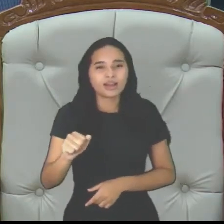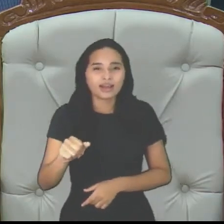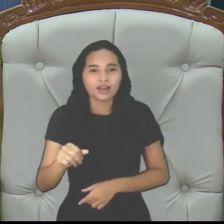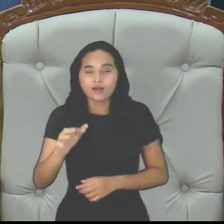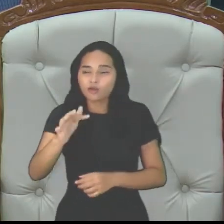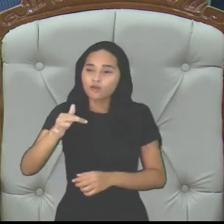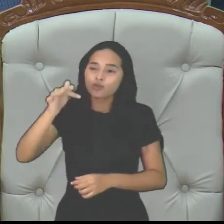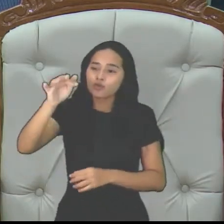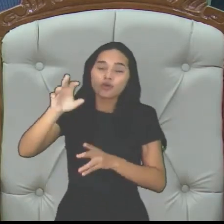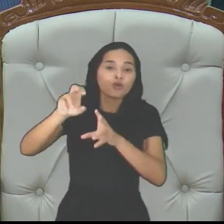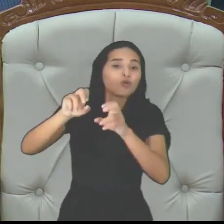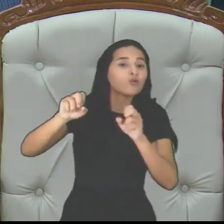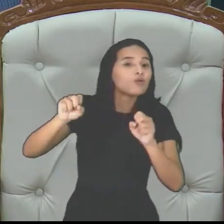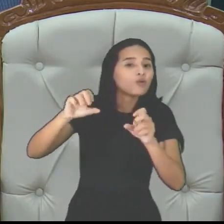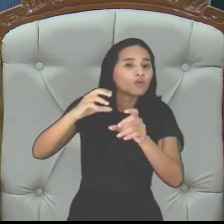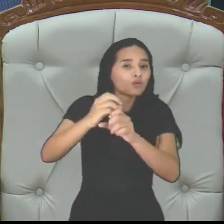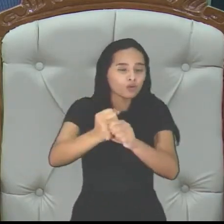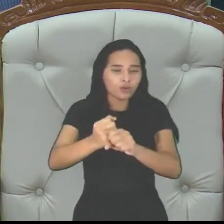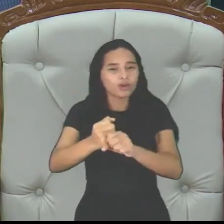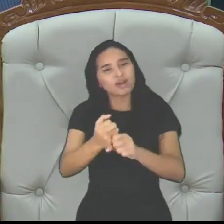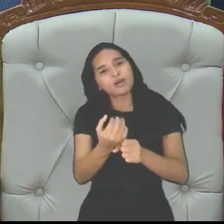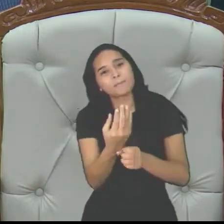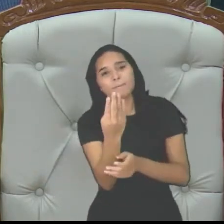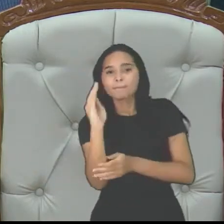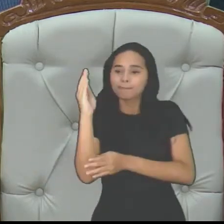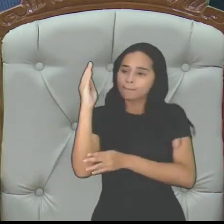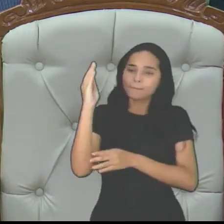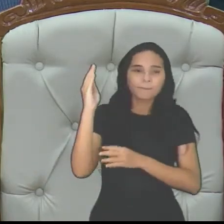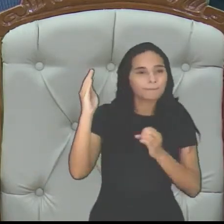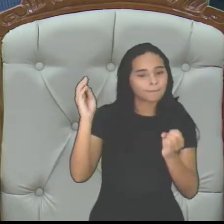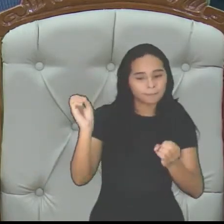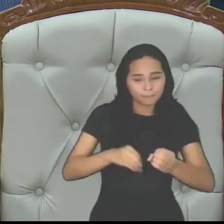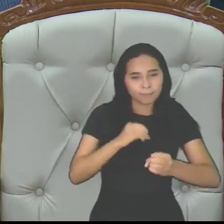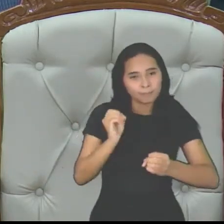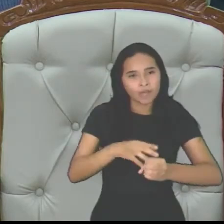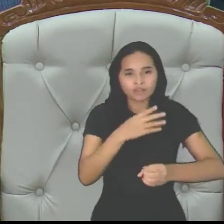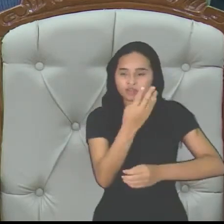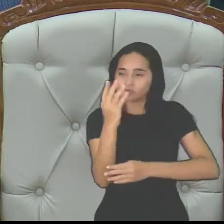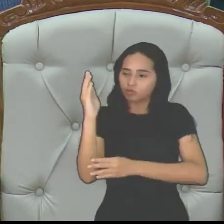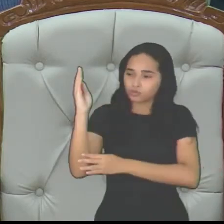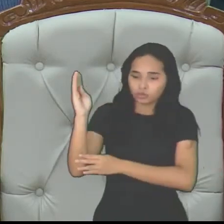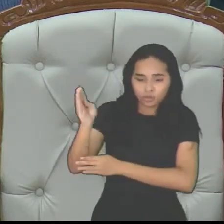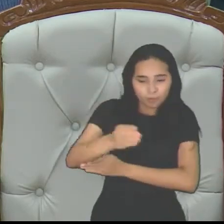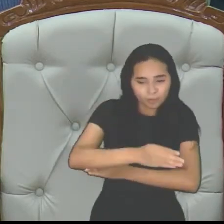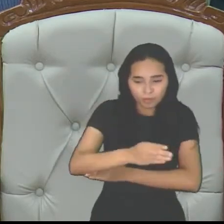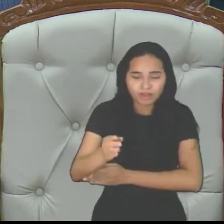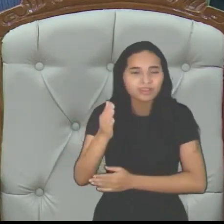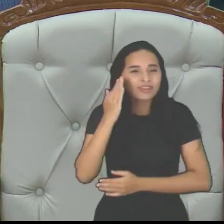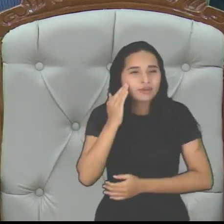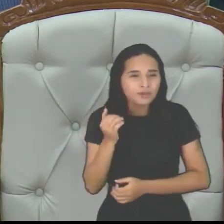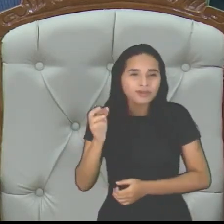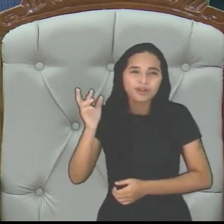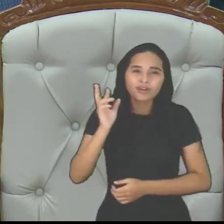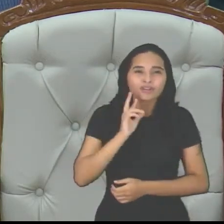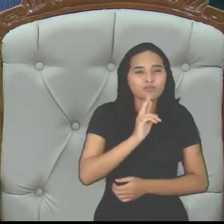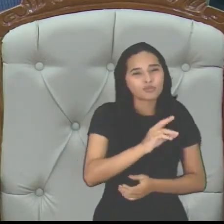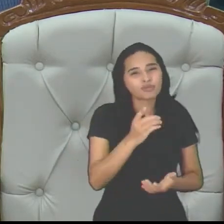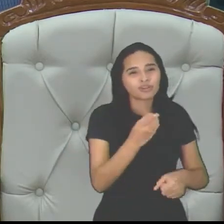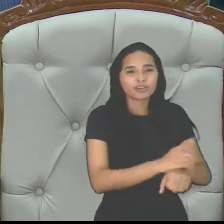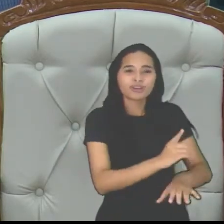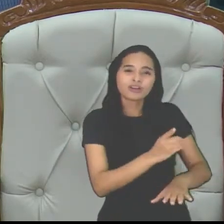mágicas. De acordo com a posição das varas, eles sabiam a resposta dos deuses.